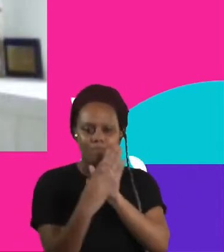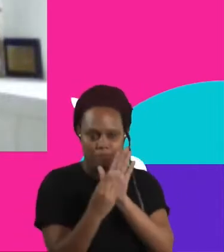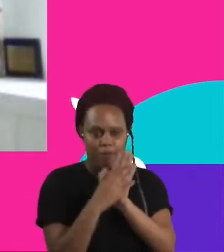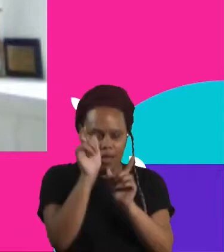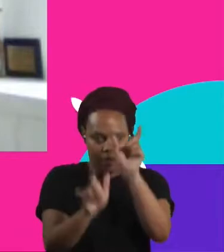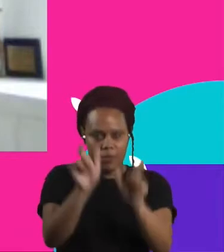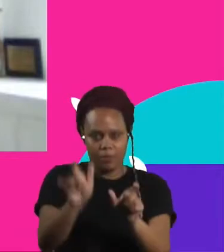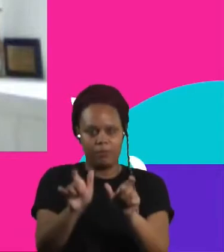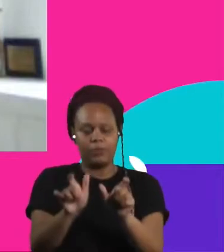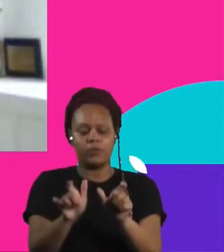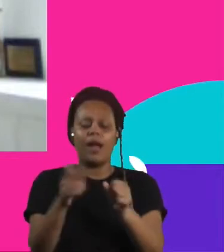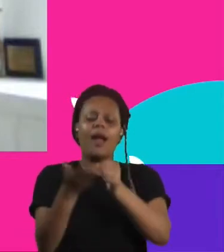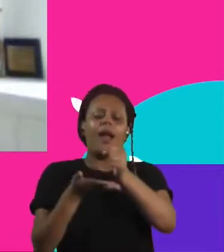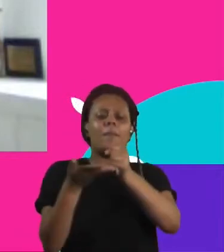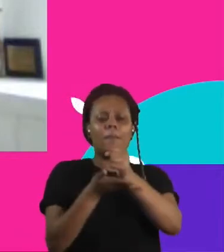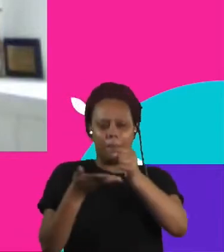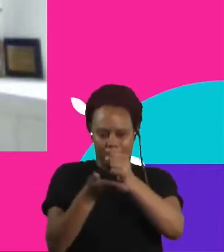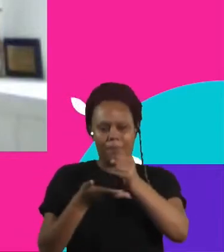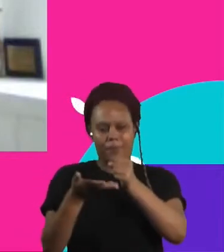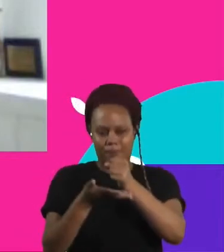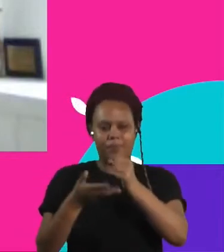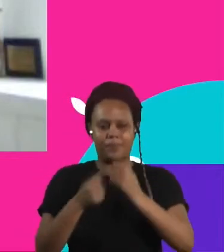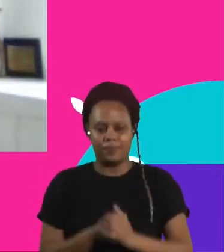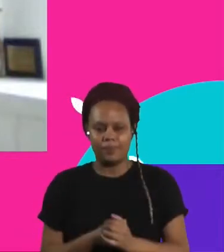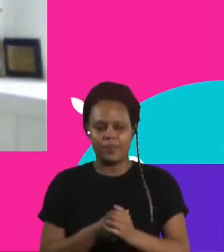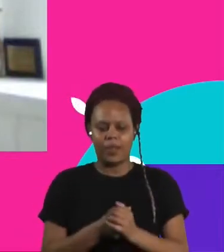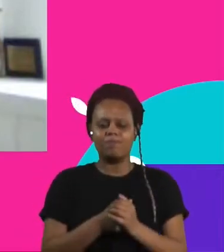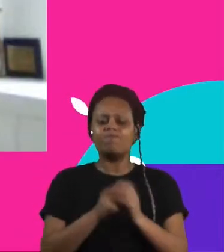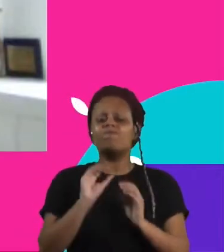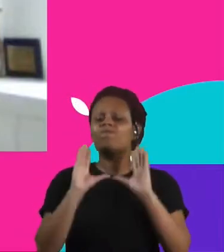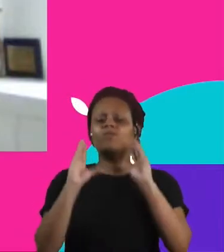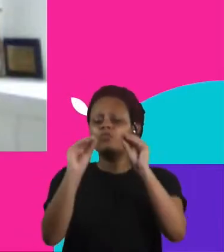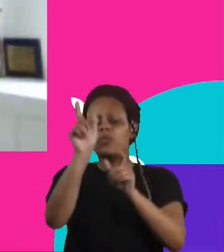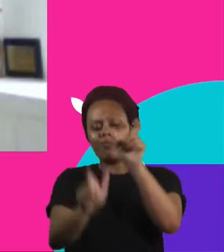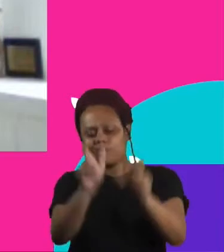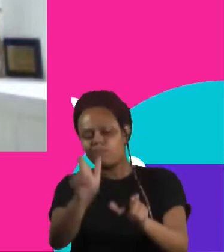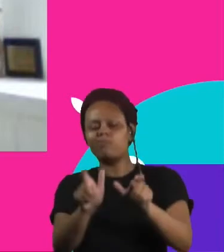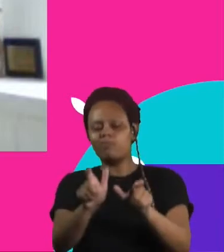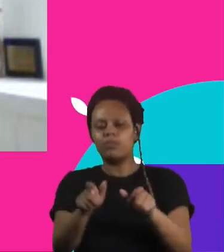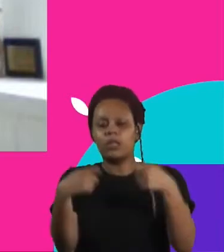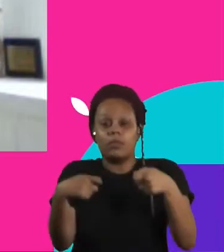nos fundamentos, naquilo que é básico, que toda pessoa deveria fazer, está,